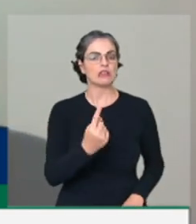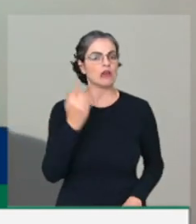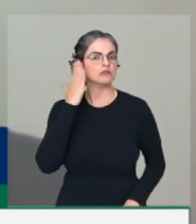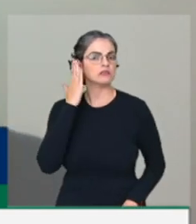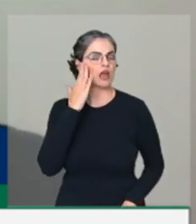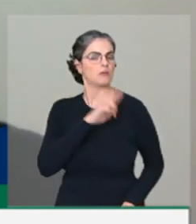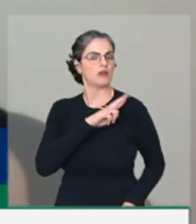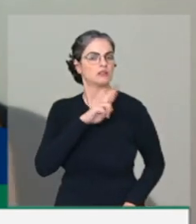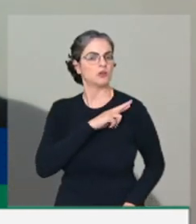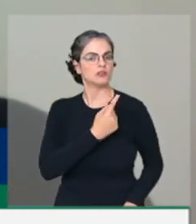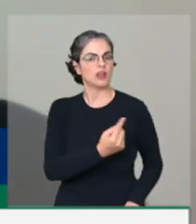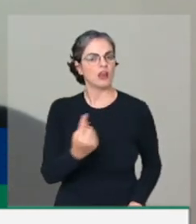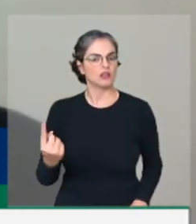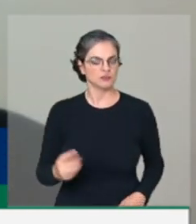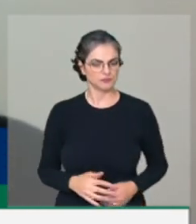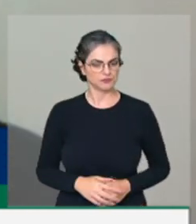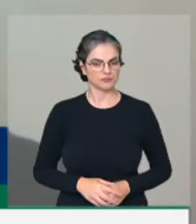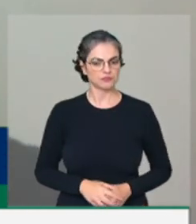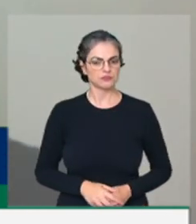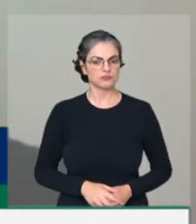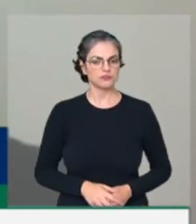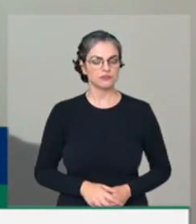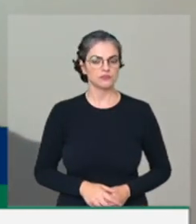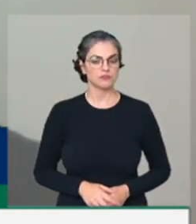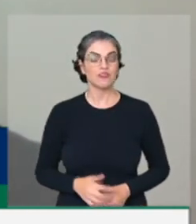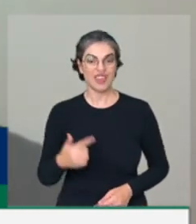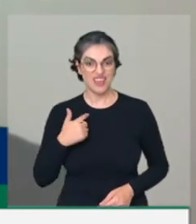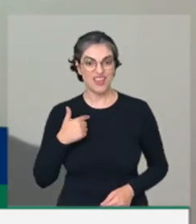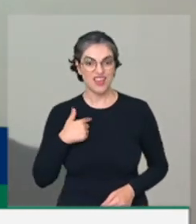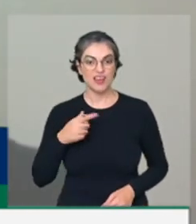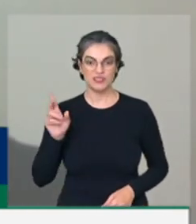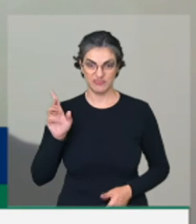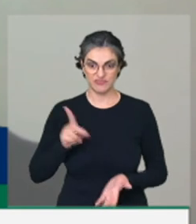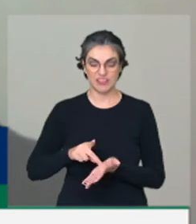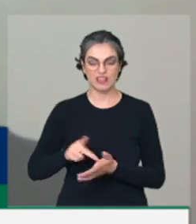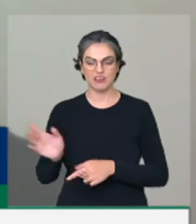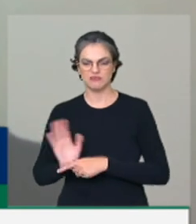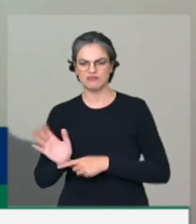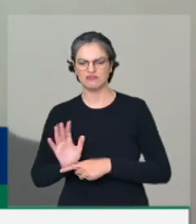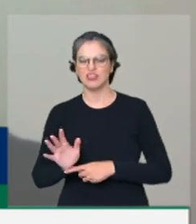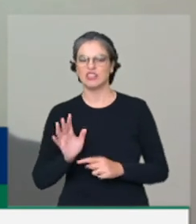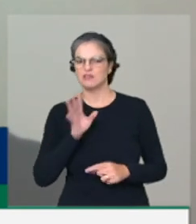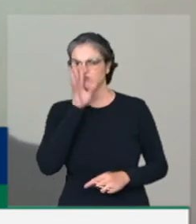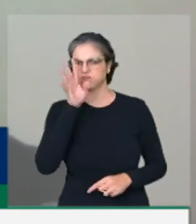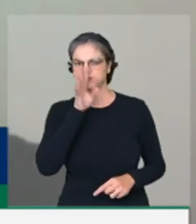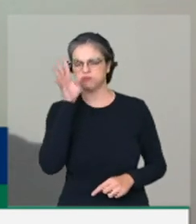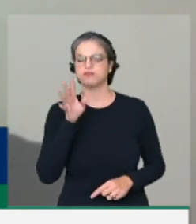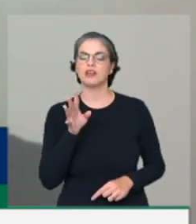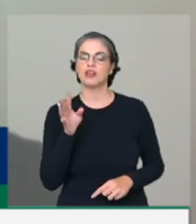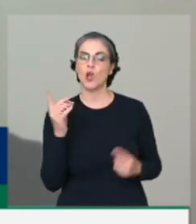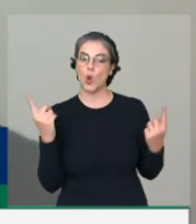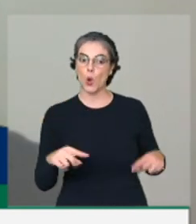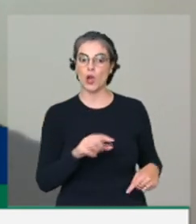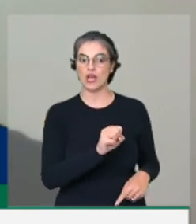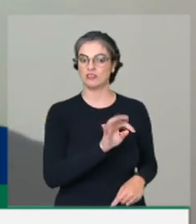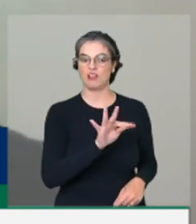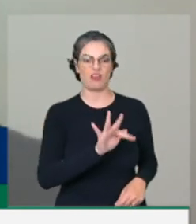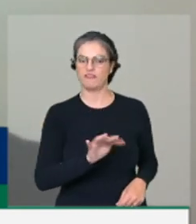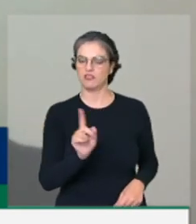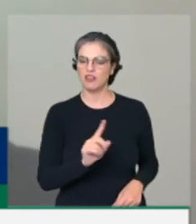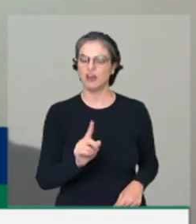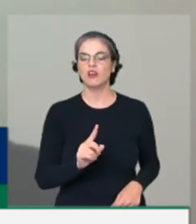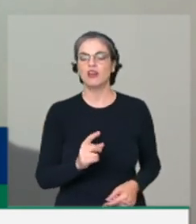têm. Sobre a minha crítica, que não foi um ataque ao STF, uma crítica acalorada no momento de emoção, com certeza, mais uma vez